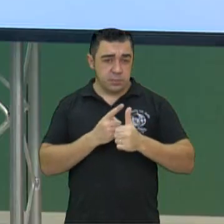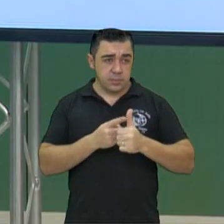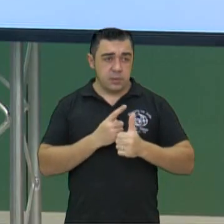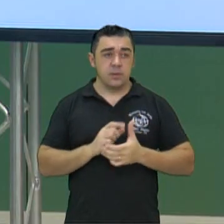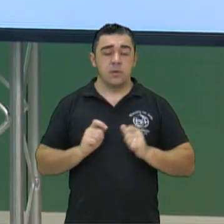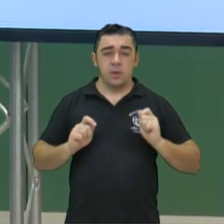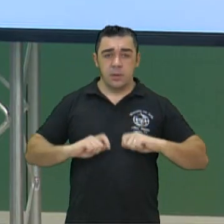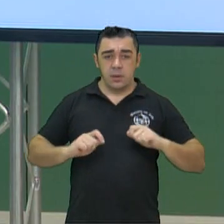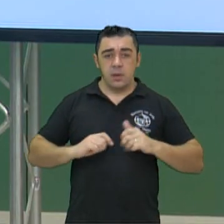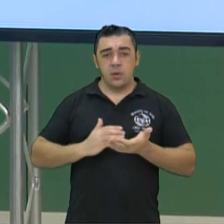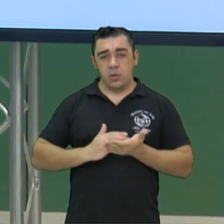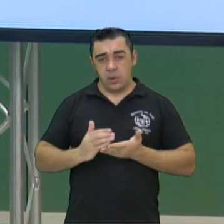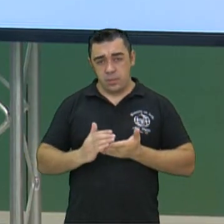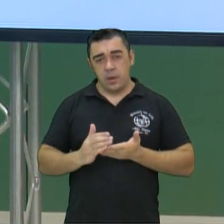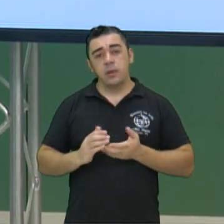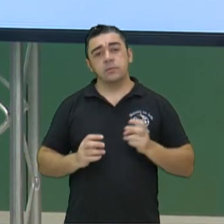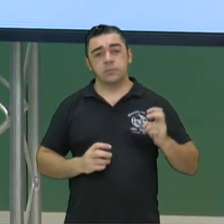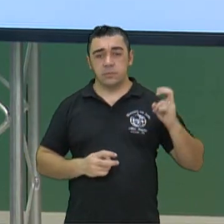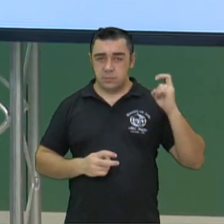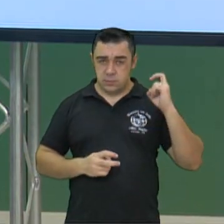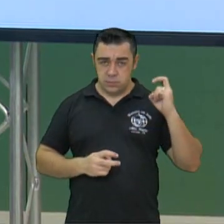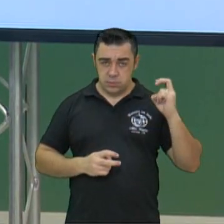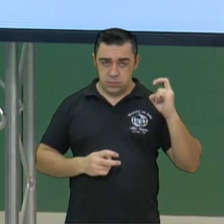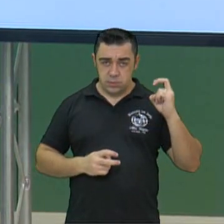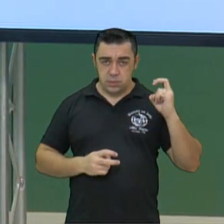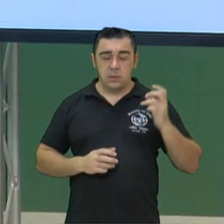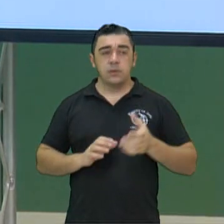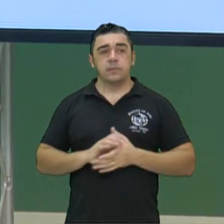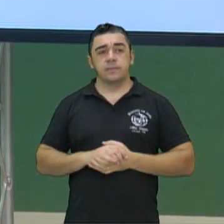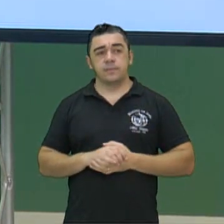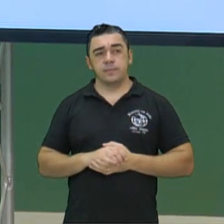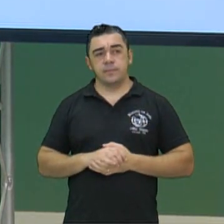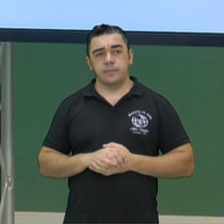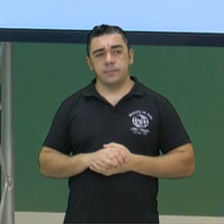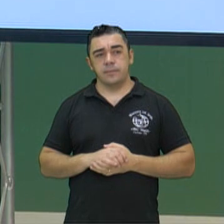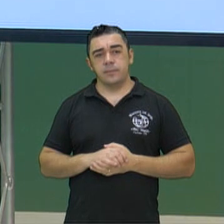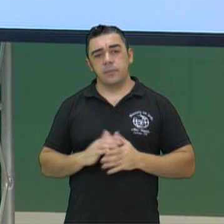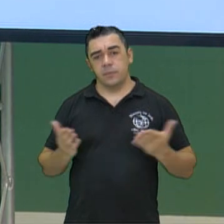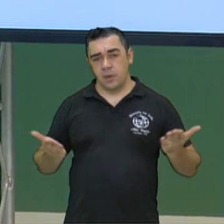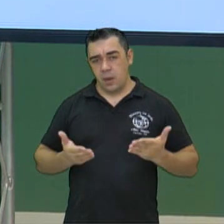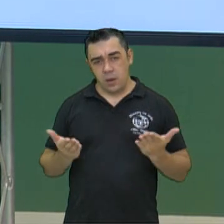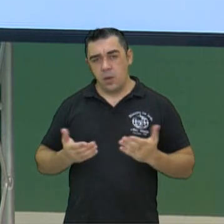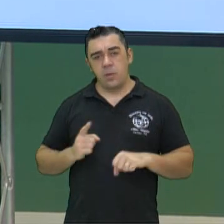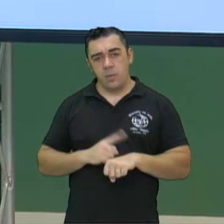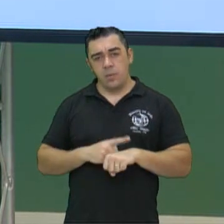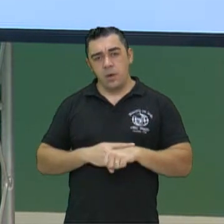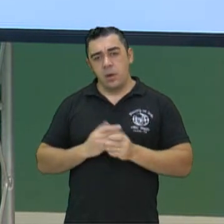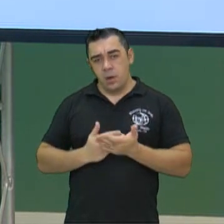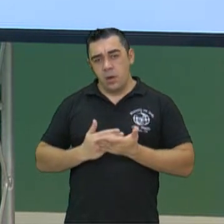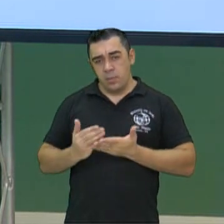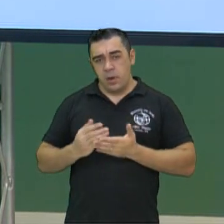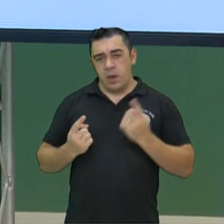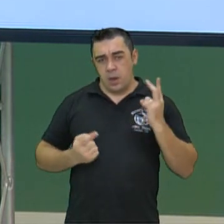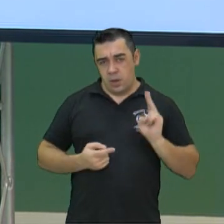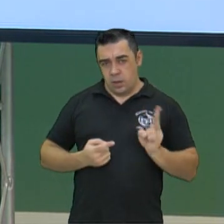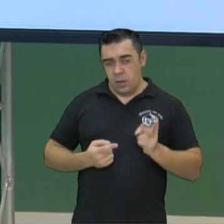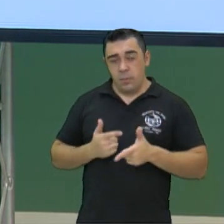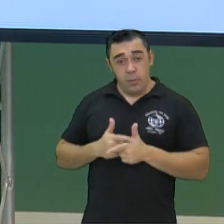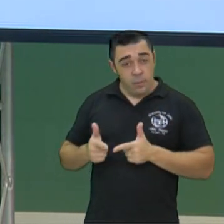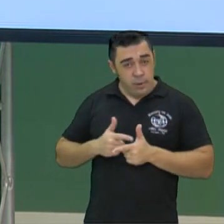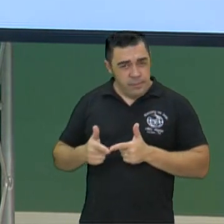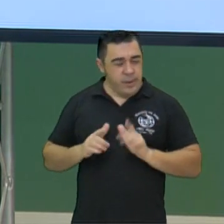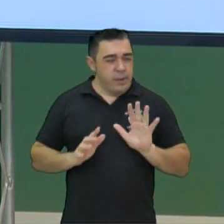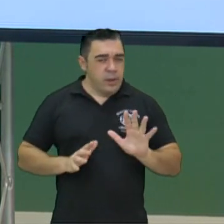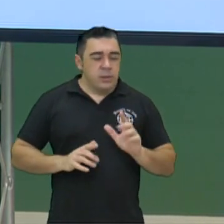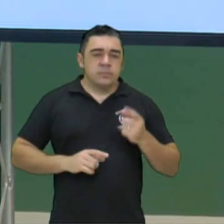ela pode começar com consoante, e aqui até o momento a gente deve começar sempre pela casinha da encrenca, né?